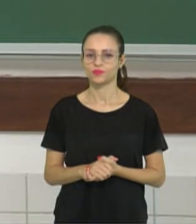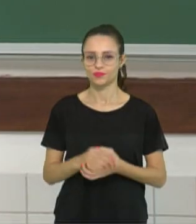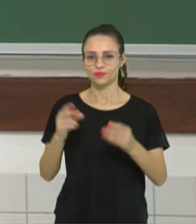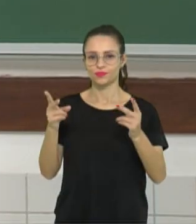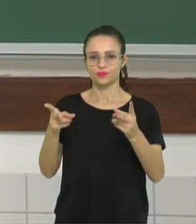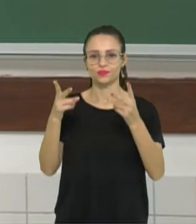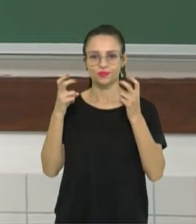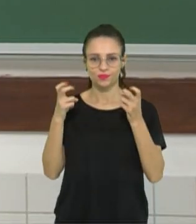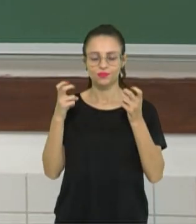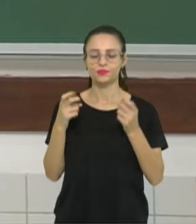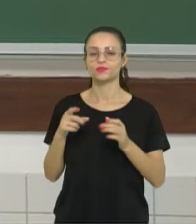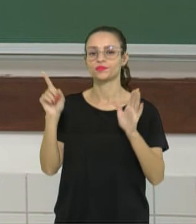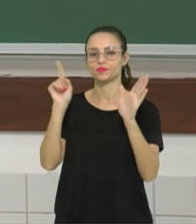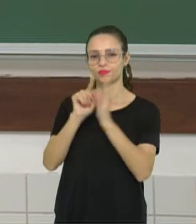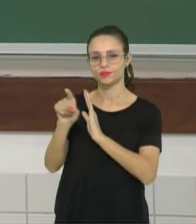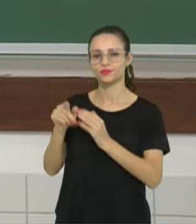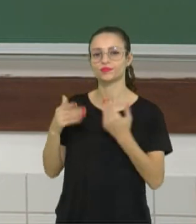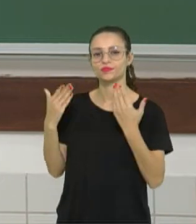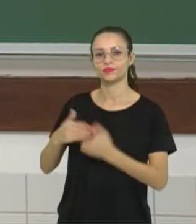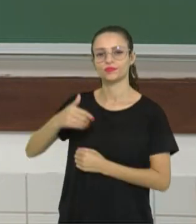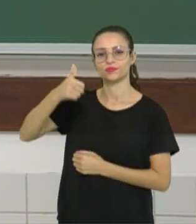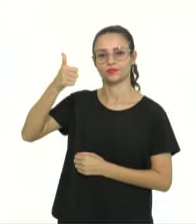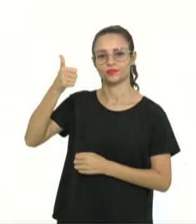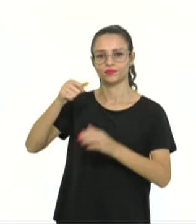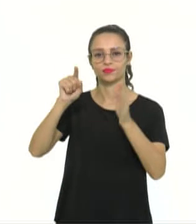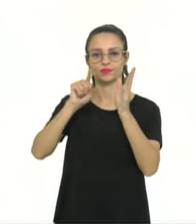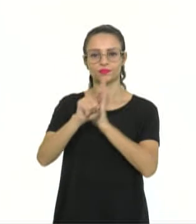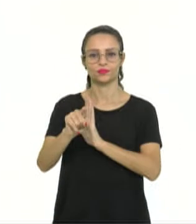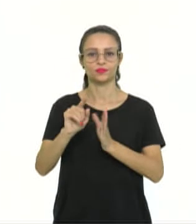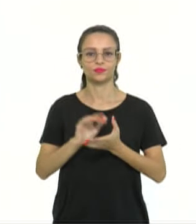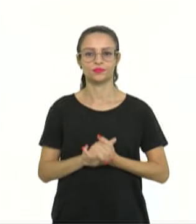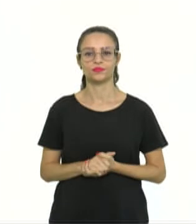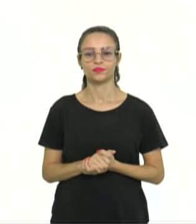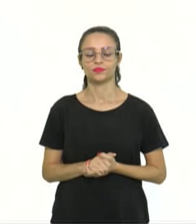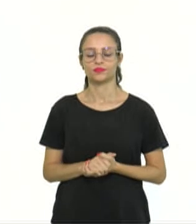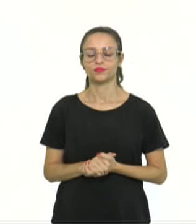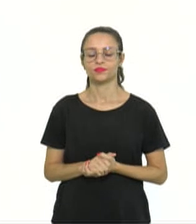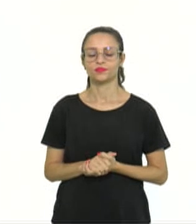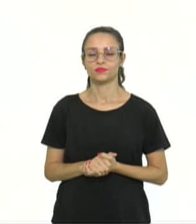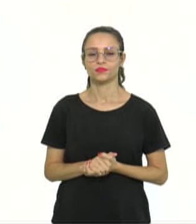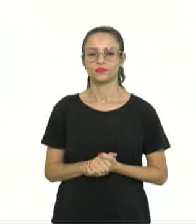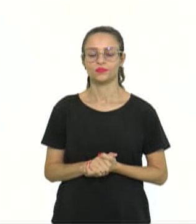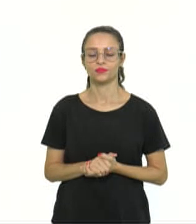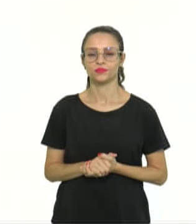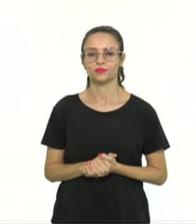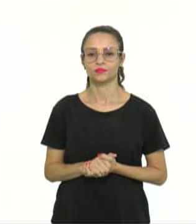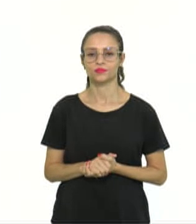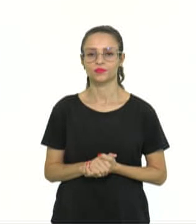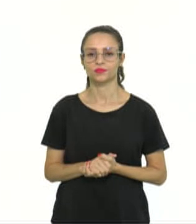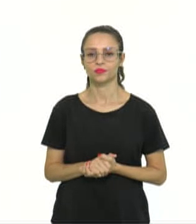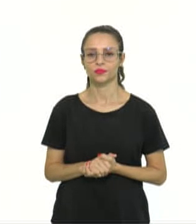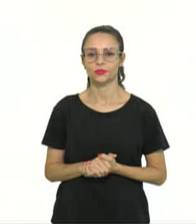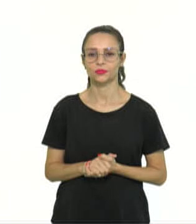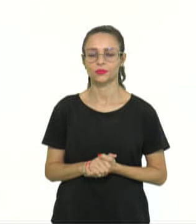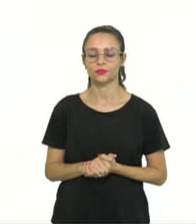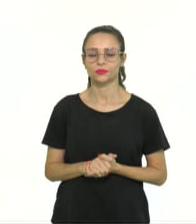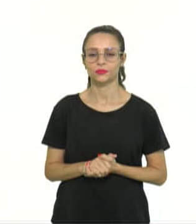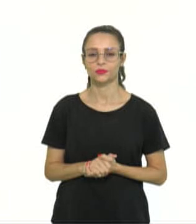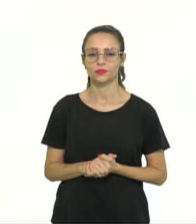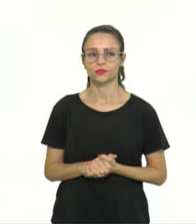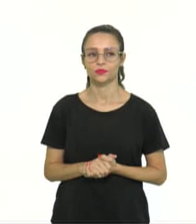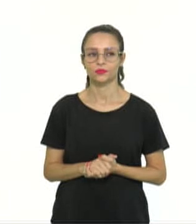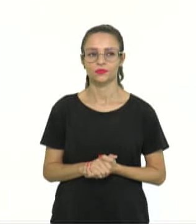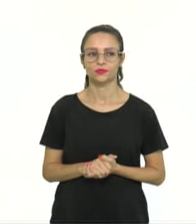Observem o nosso quiz. Na primeira pergunta, in as long as live, I never understand cats, Garfield has